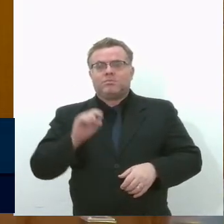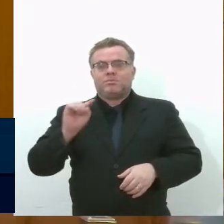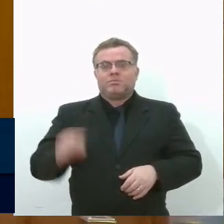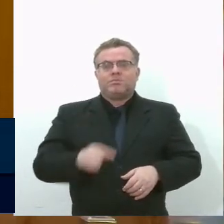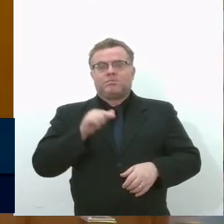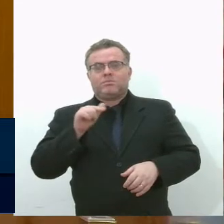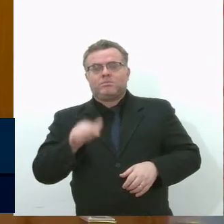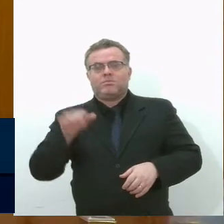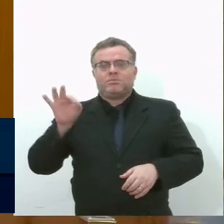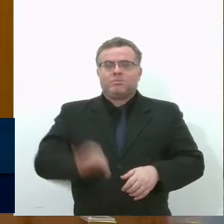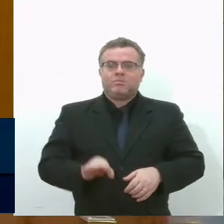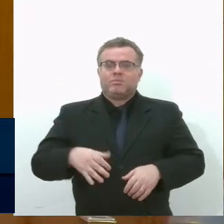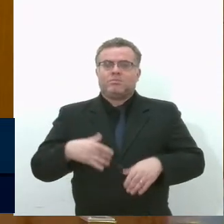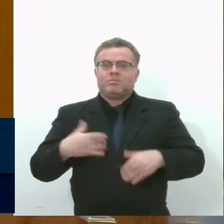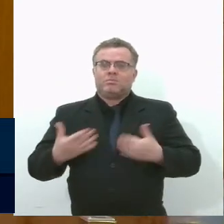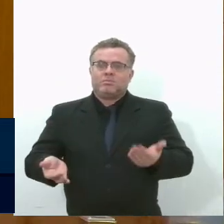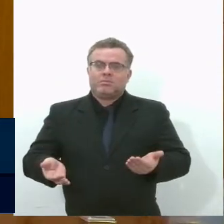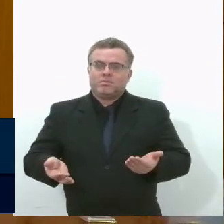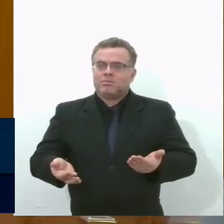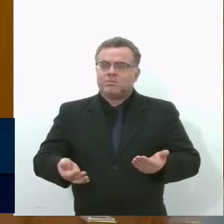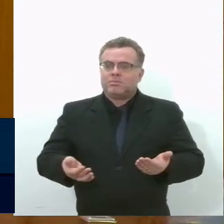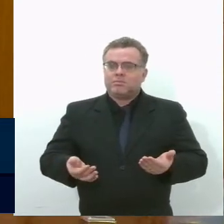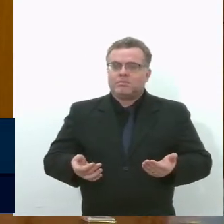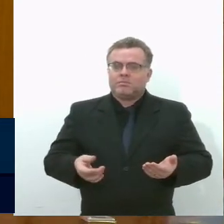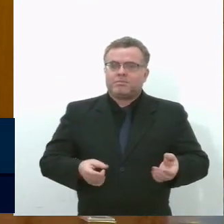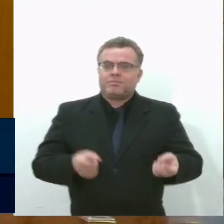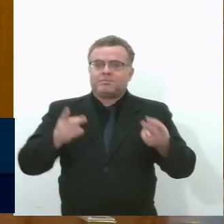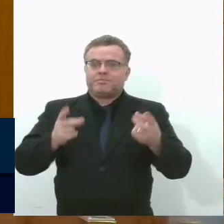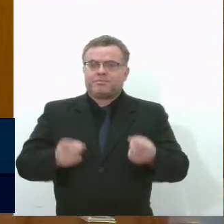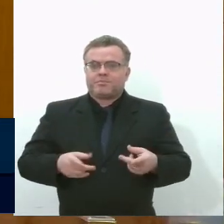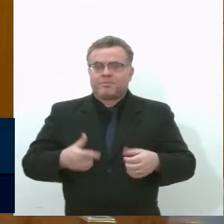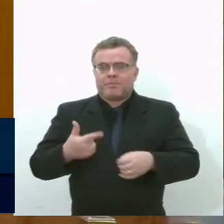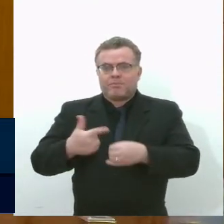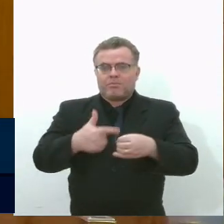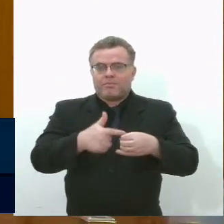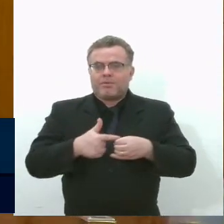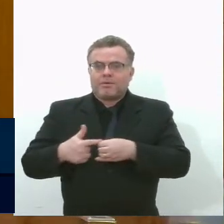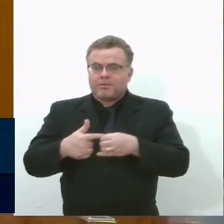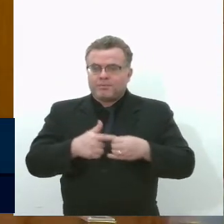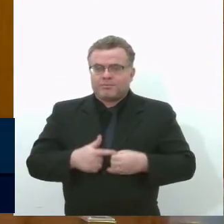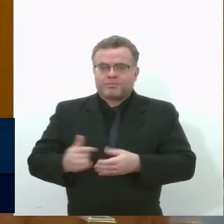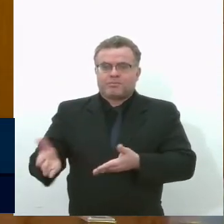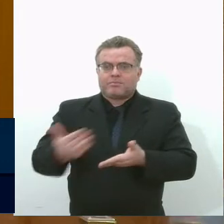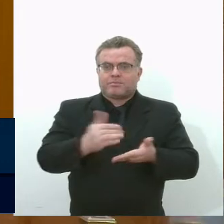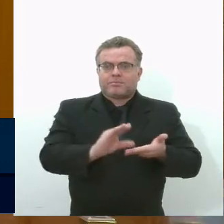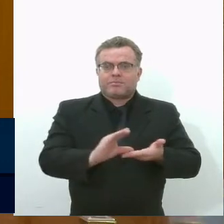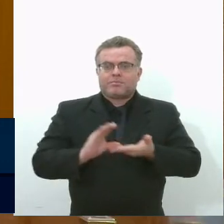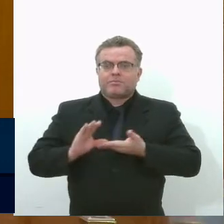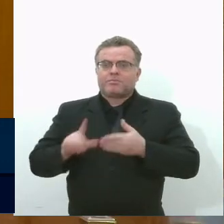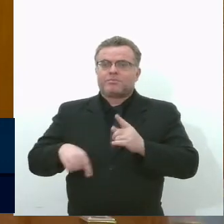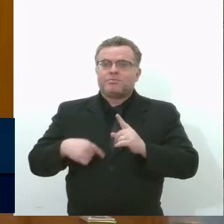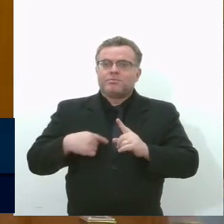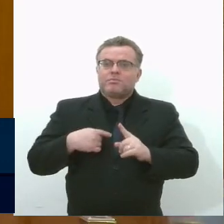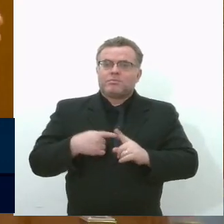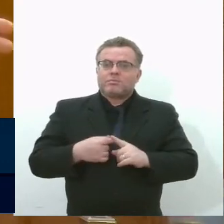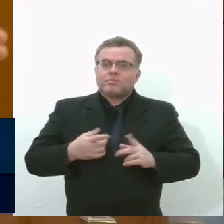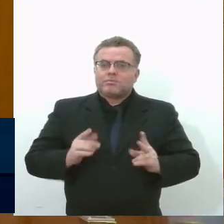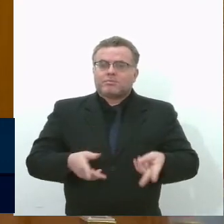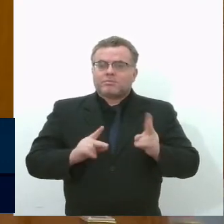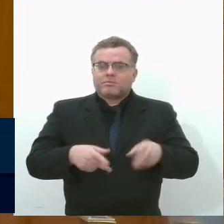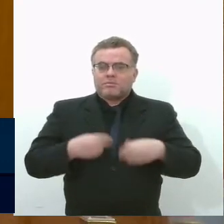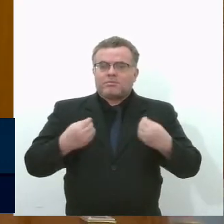18,7%, ou seja, estão vendendo mais combustíveis, a arrecadação está aumentando, e mesmo que o governo venha diminuir